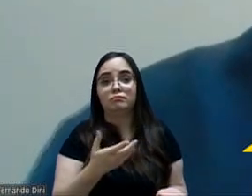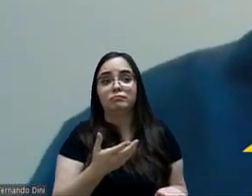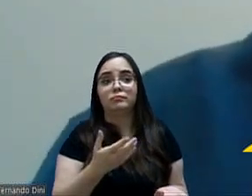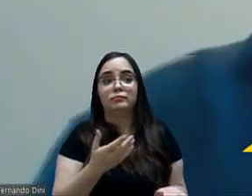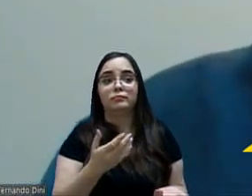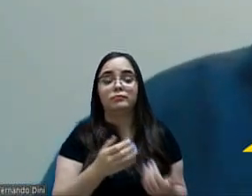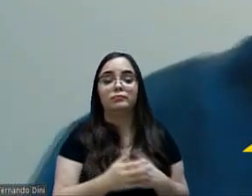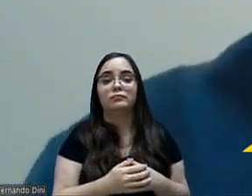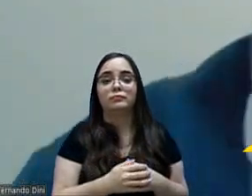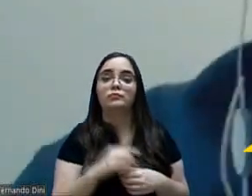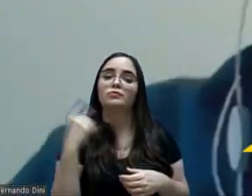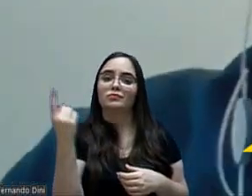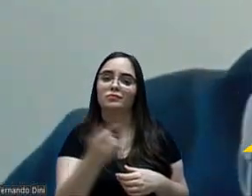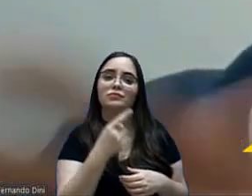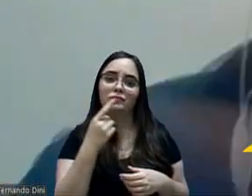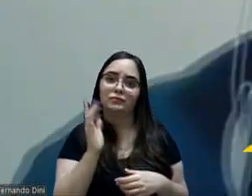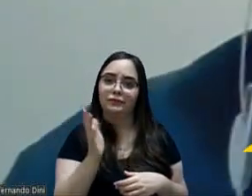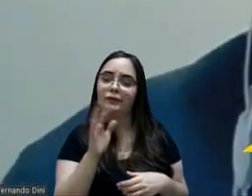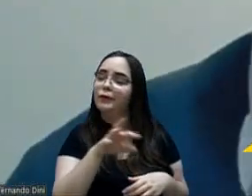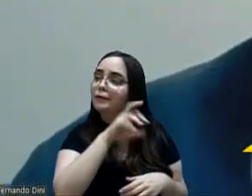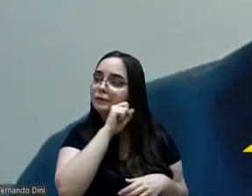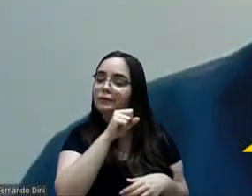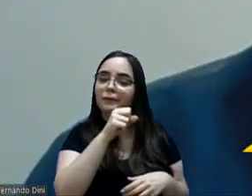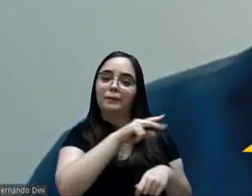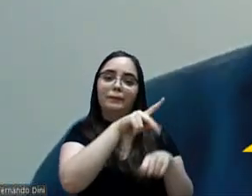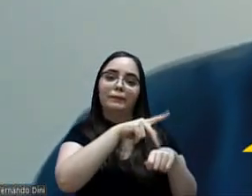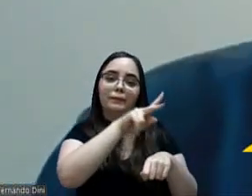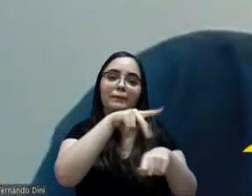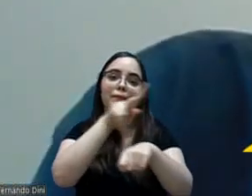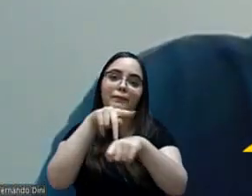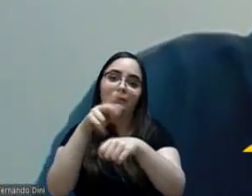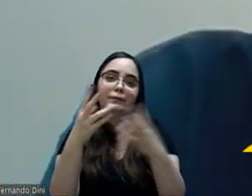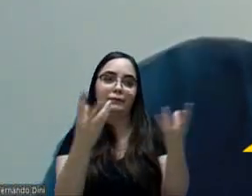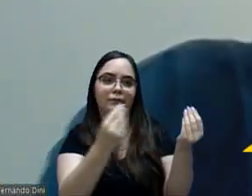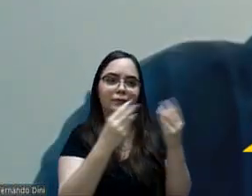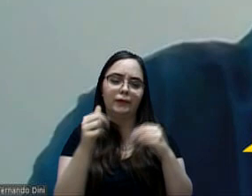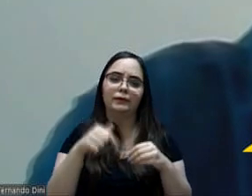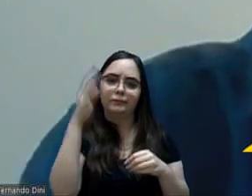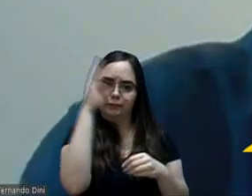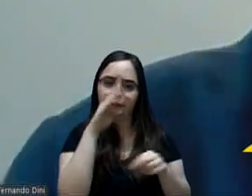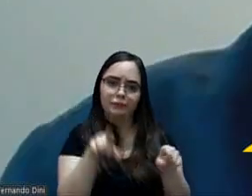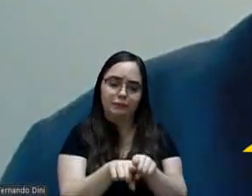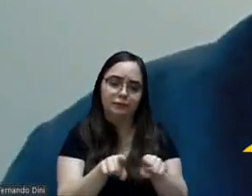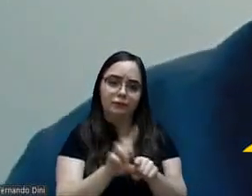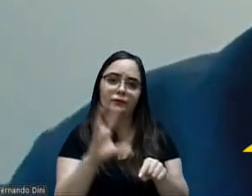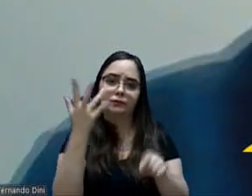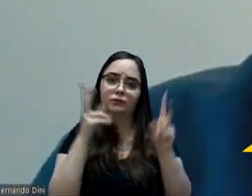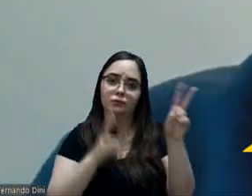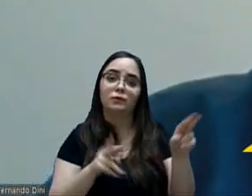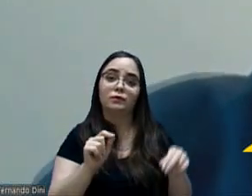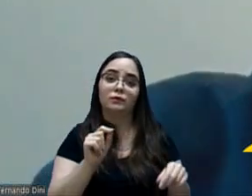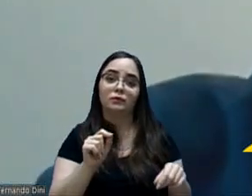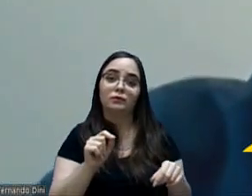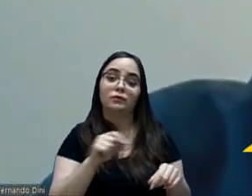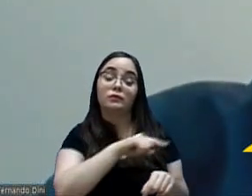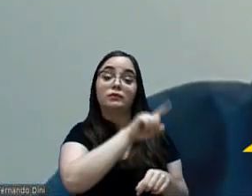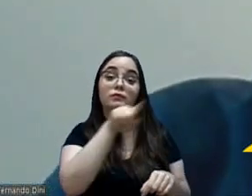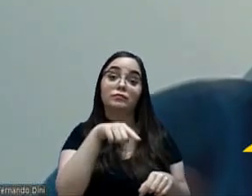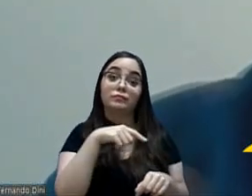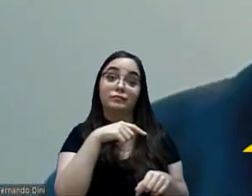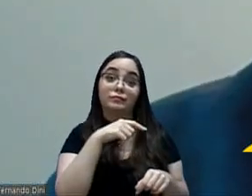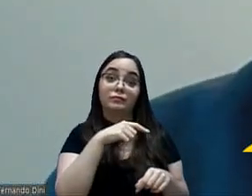ouviu dizer que em muitos países, e mesmo aqui no Brasil está acontecendo isso, que quando se